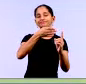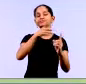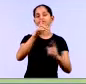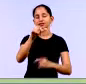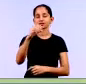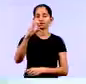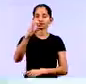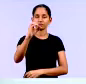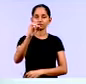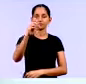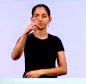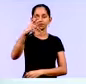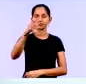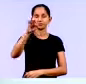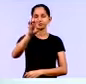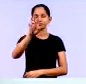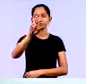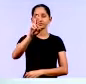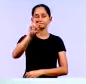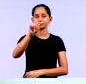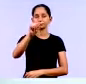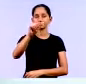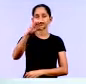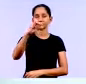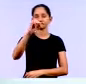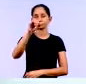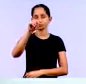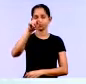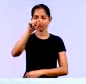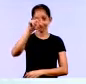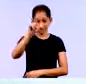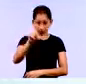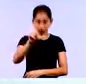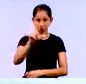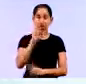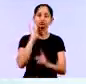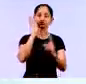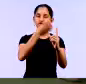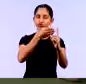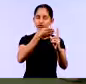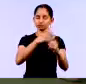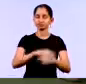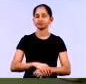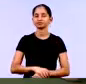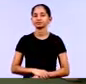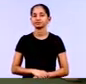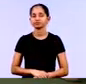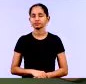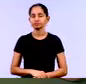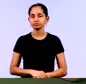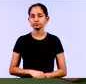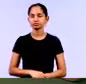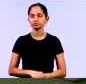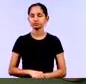diretamente com a atividade da empresa, ok? Próxima questão.